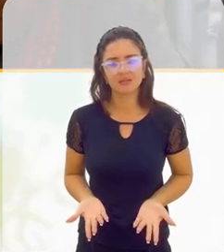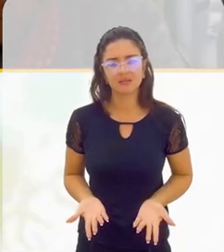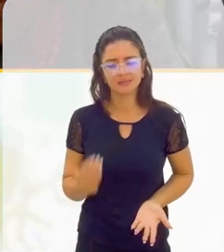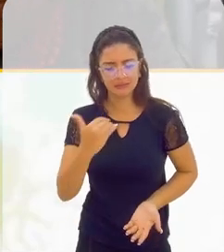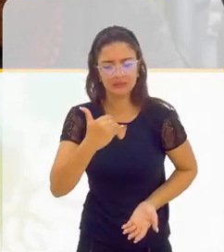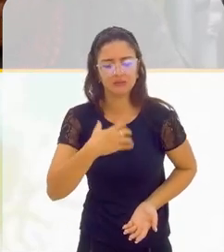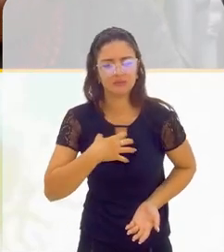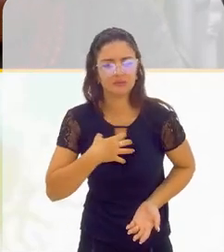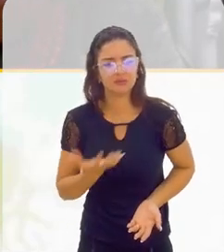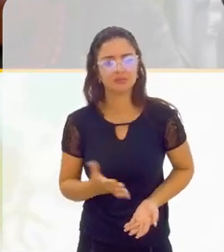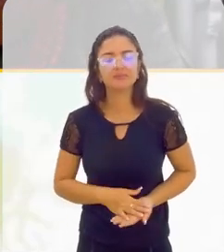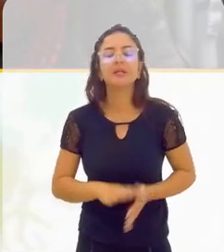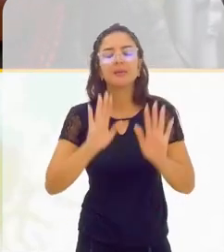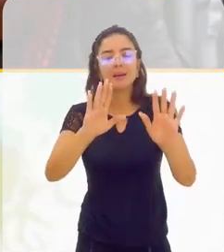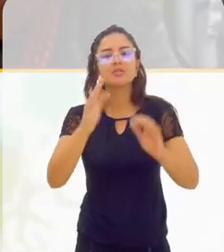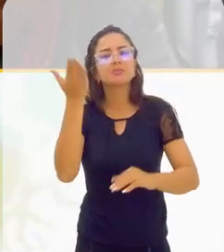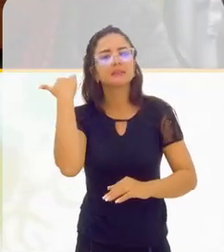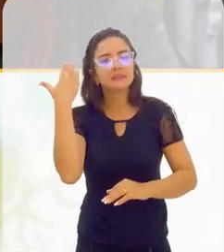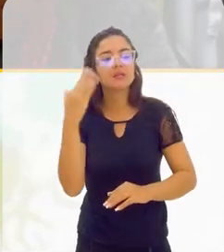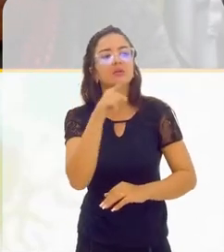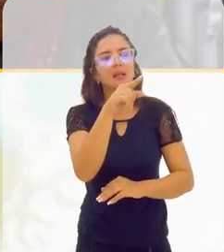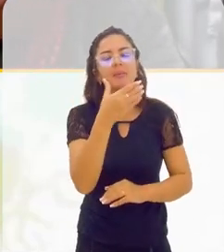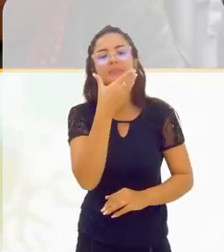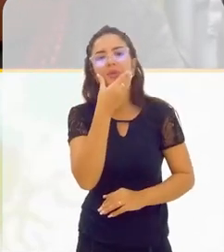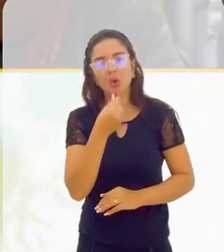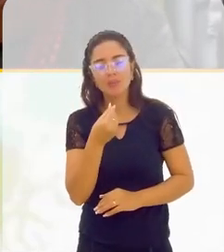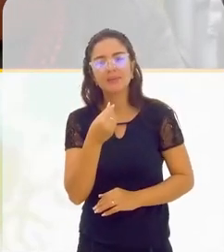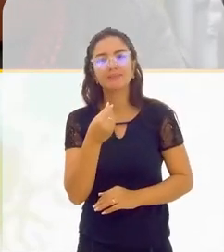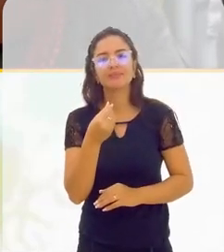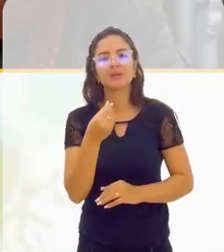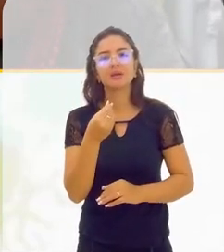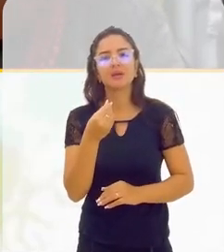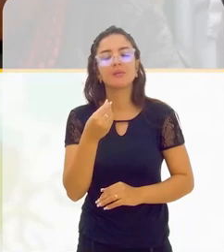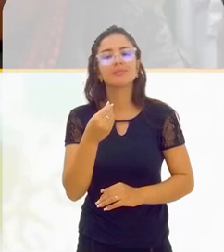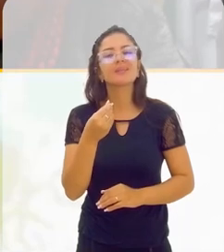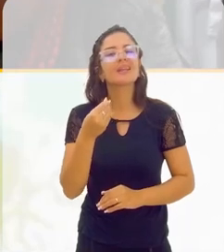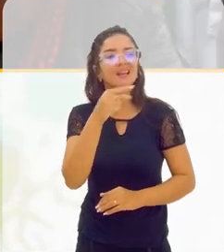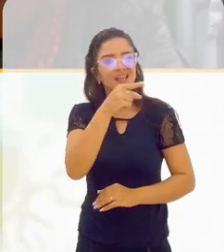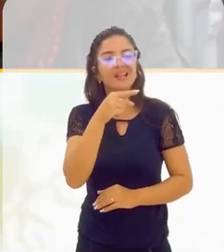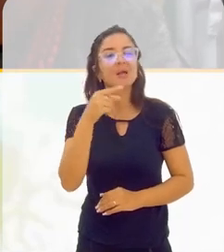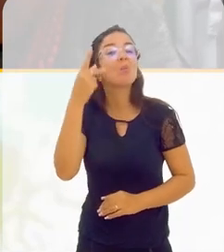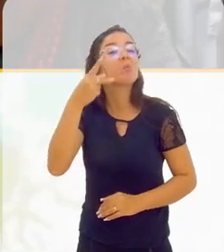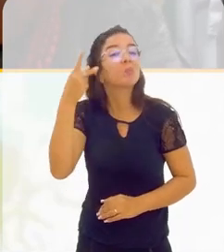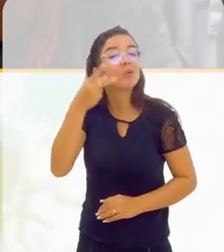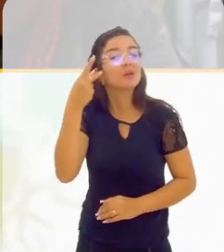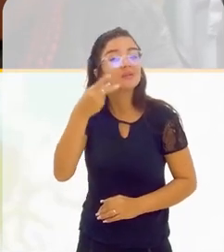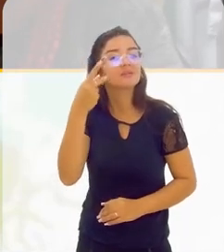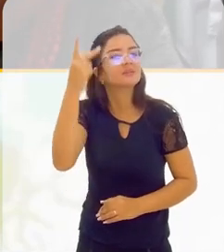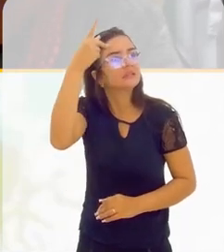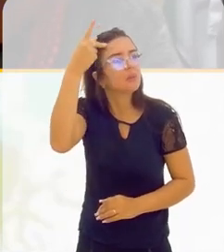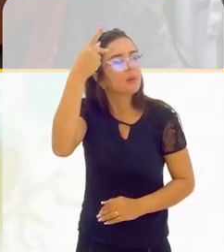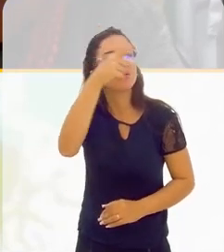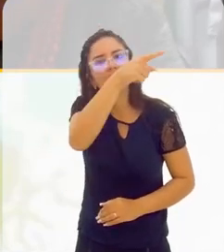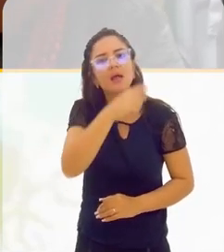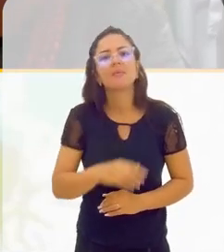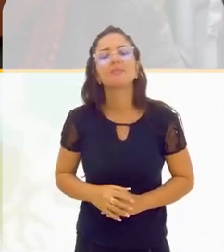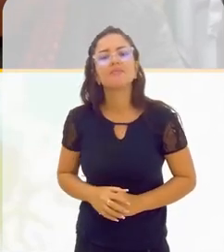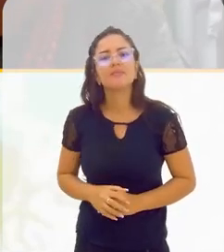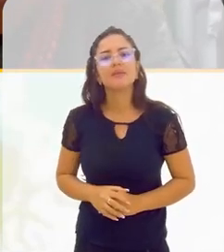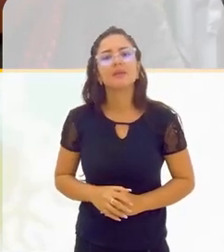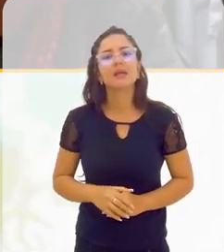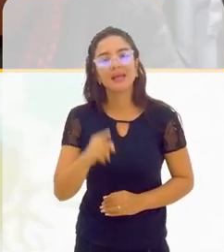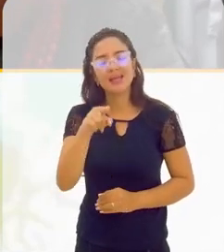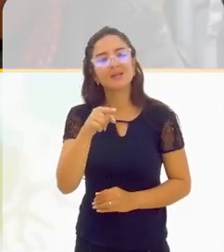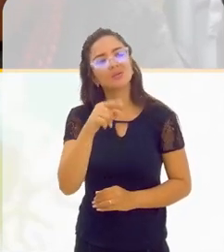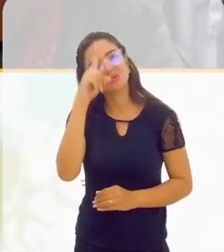político importante de São Paulo que esteve doente e ele falou isso num discurso de formatura eu fiquei Encantada ele